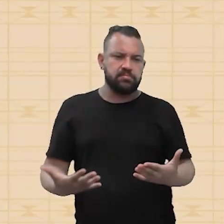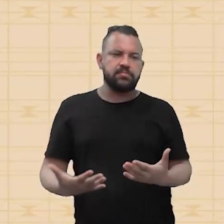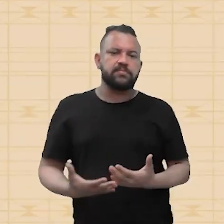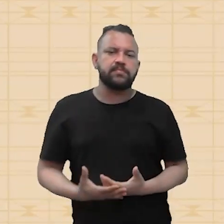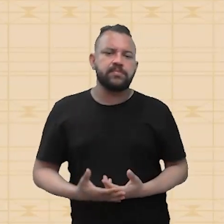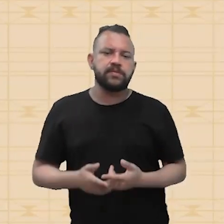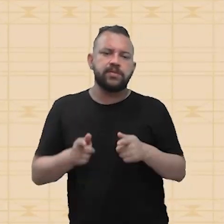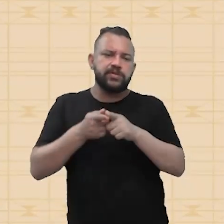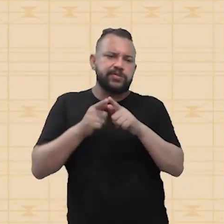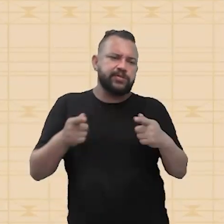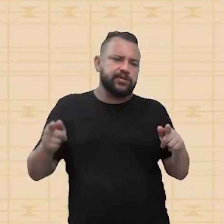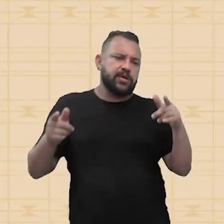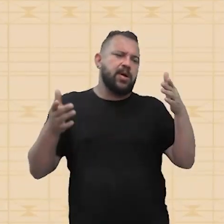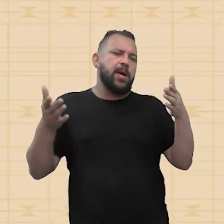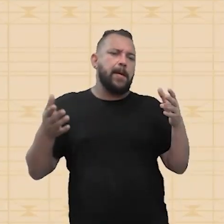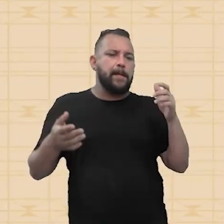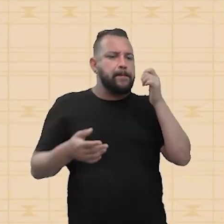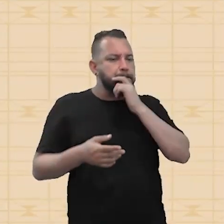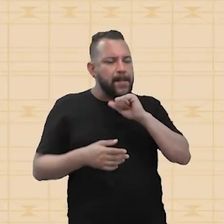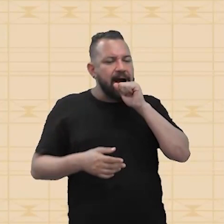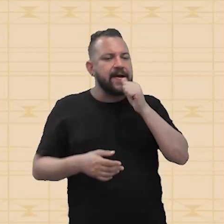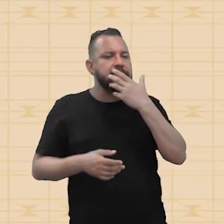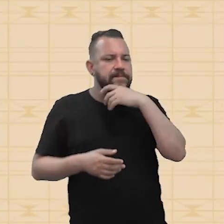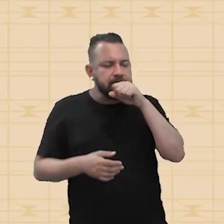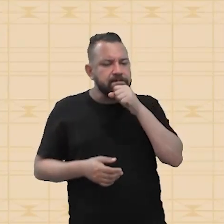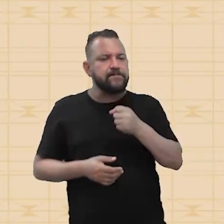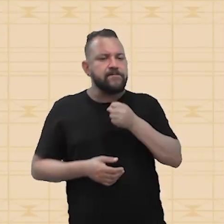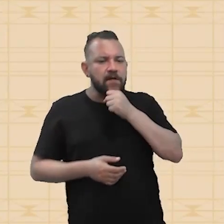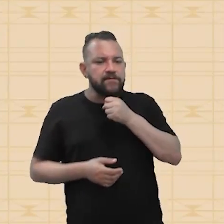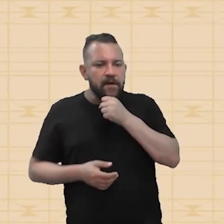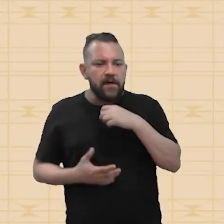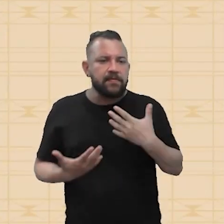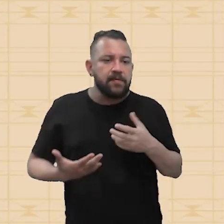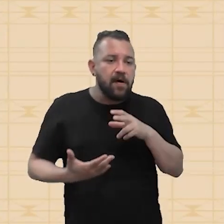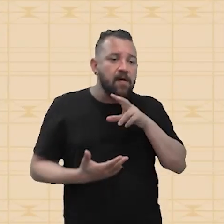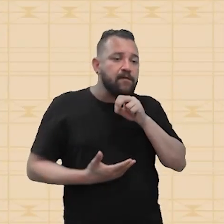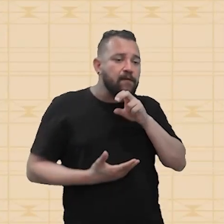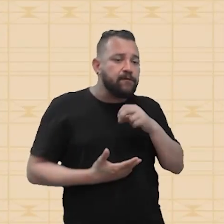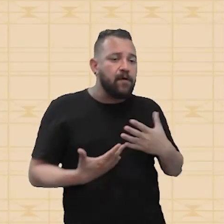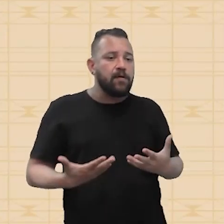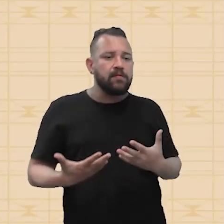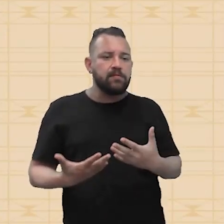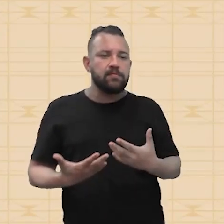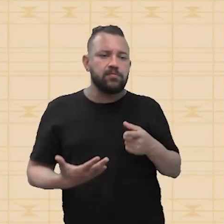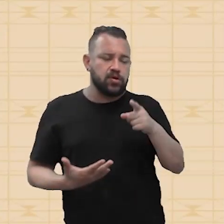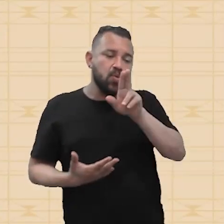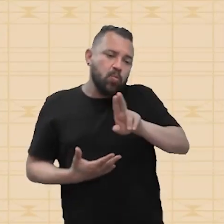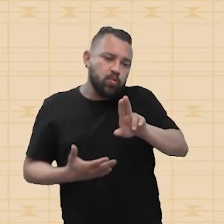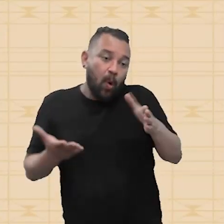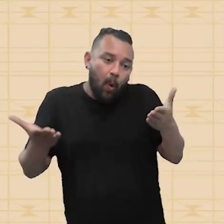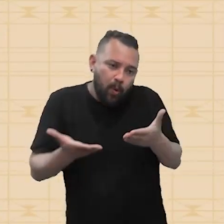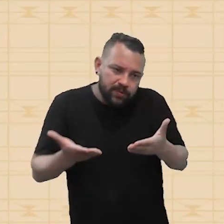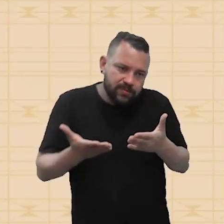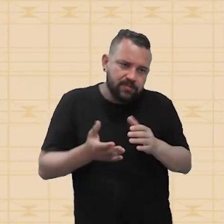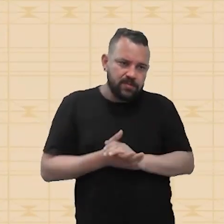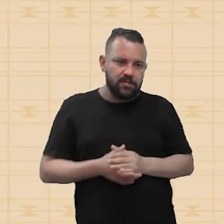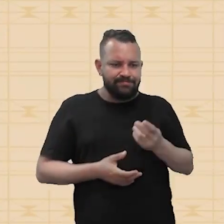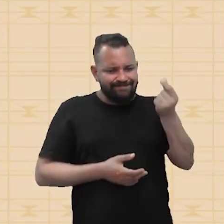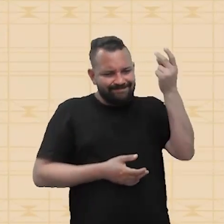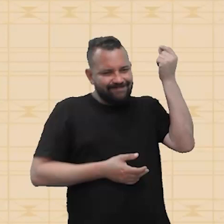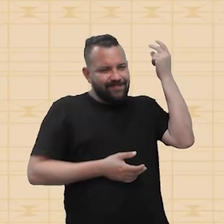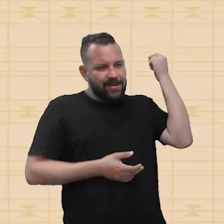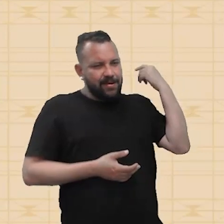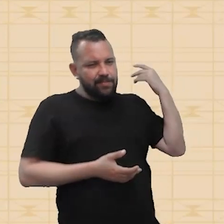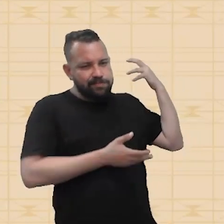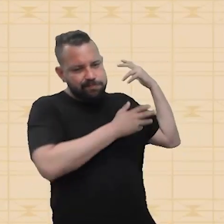gírias utilizadas pelos teus pais, pelos teus avós, não são gírias mais usadas hoje por você. Então, isso aí, ela